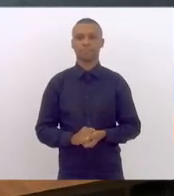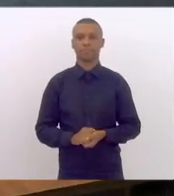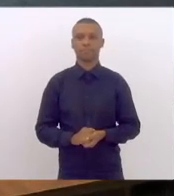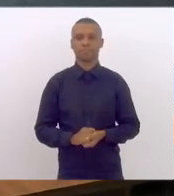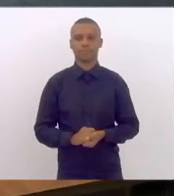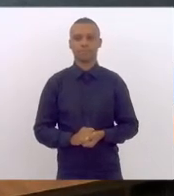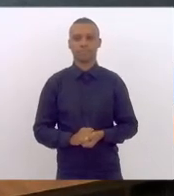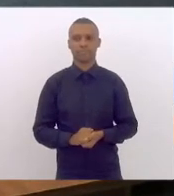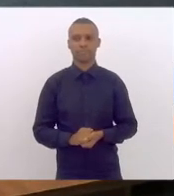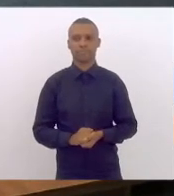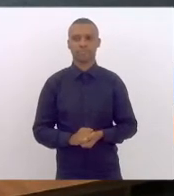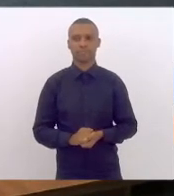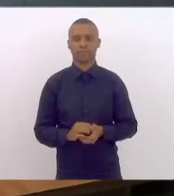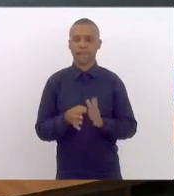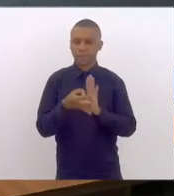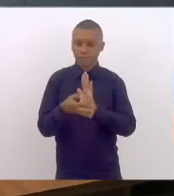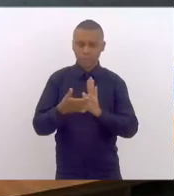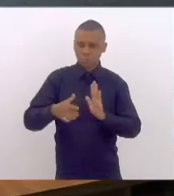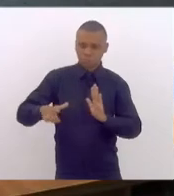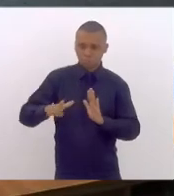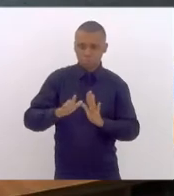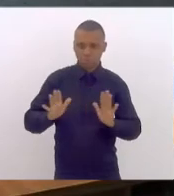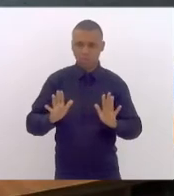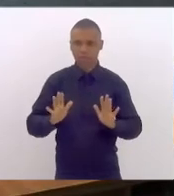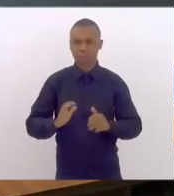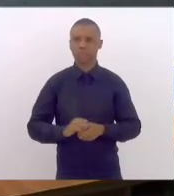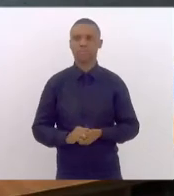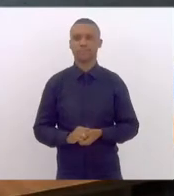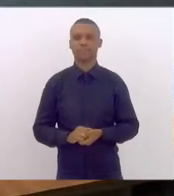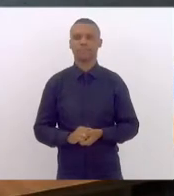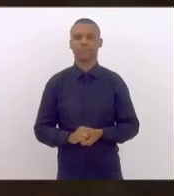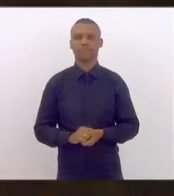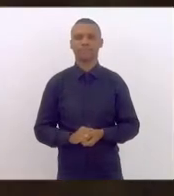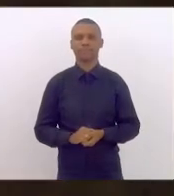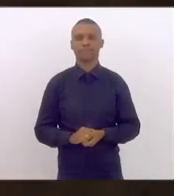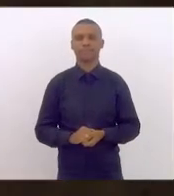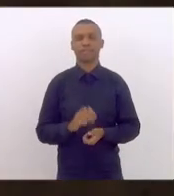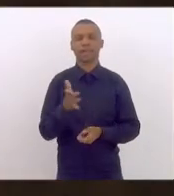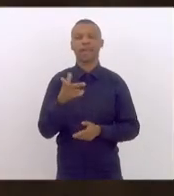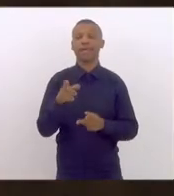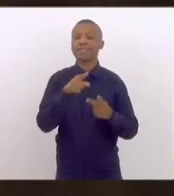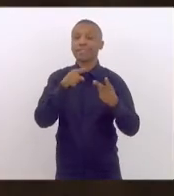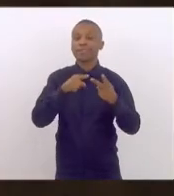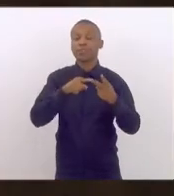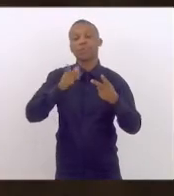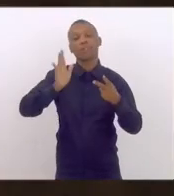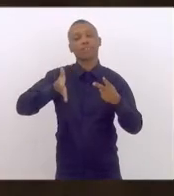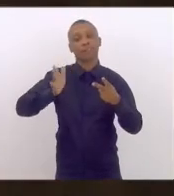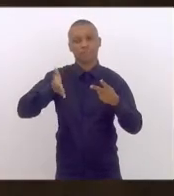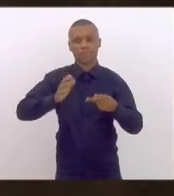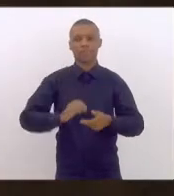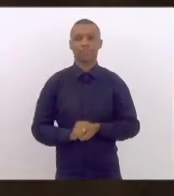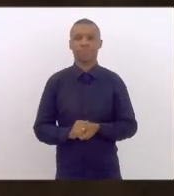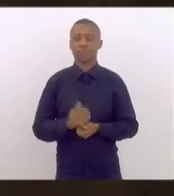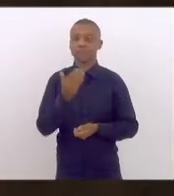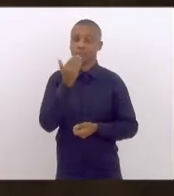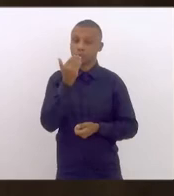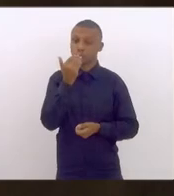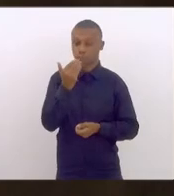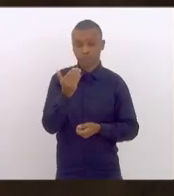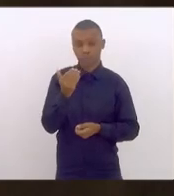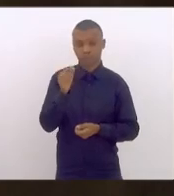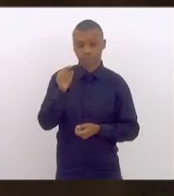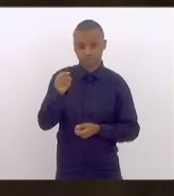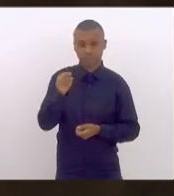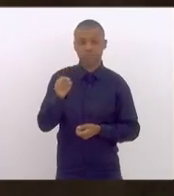não tem emenda não não é já é a segunda desculpe então solicitando a vossa